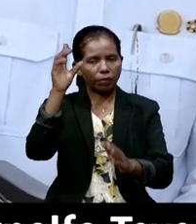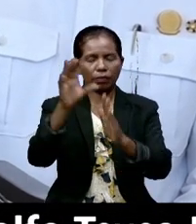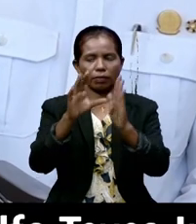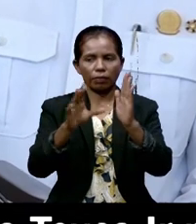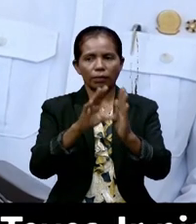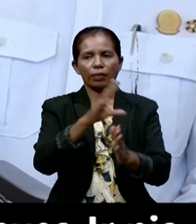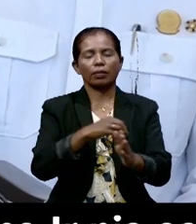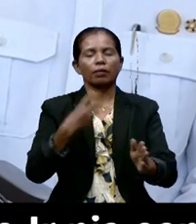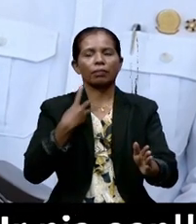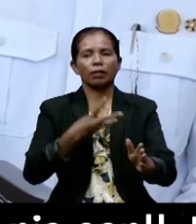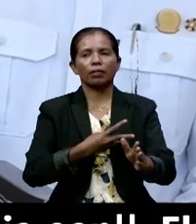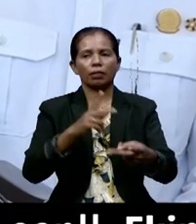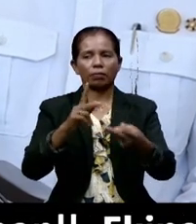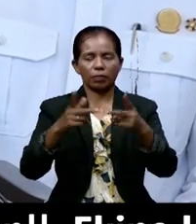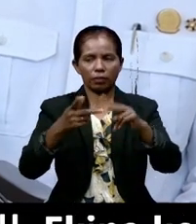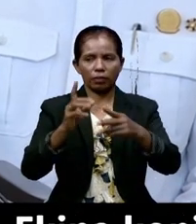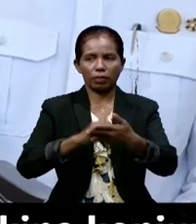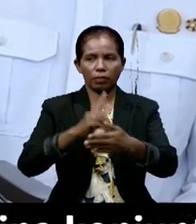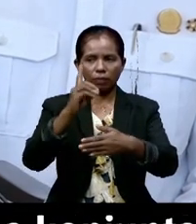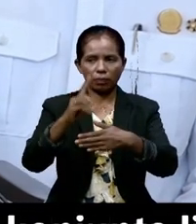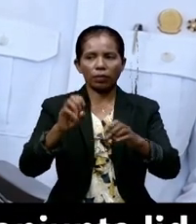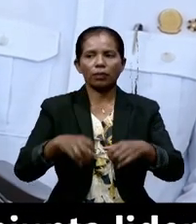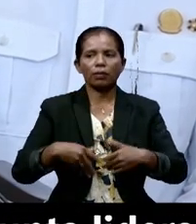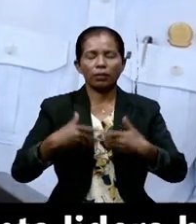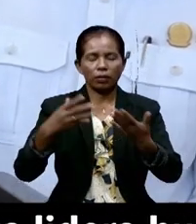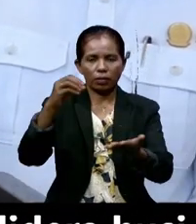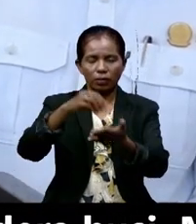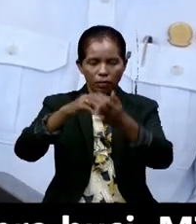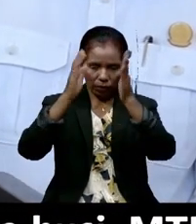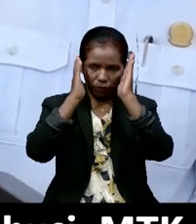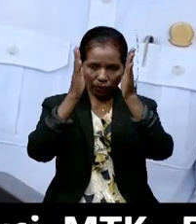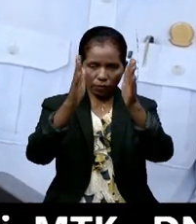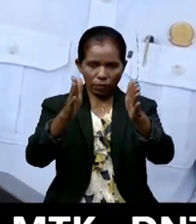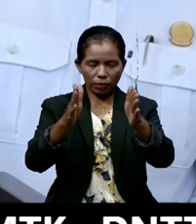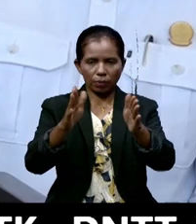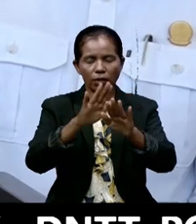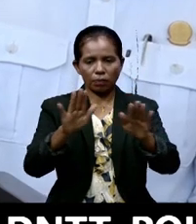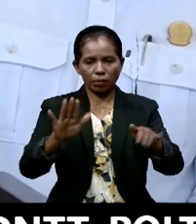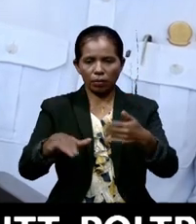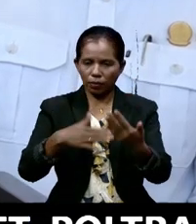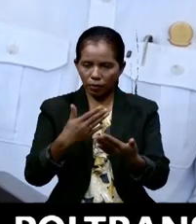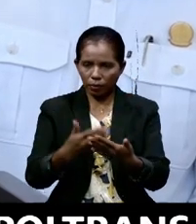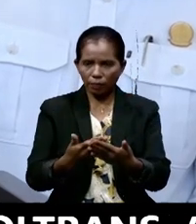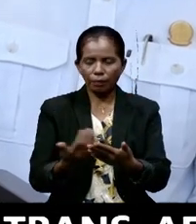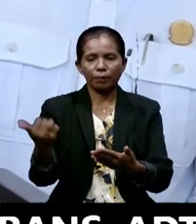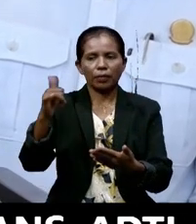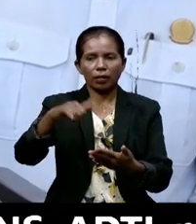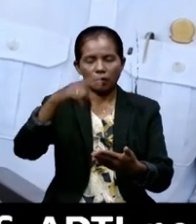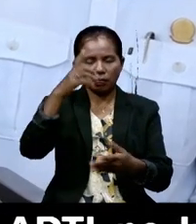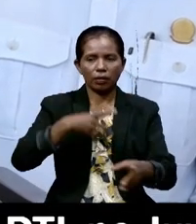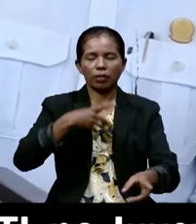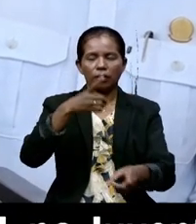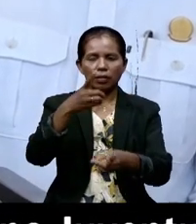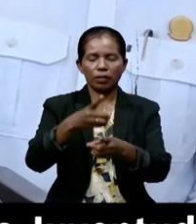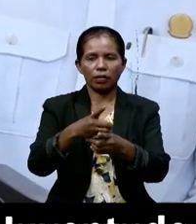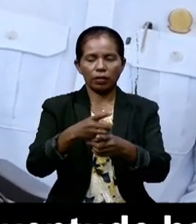namos ba itani parceiro desenvolvimento sia roto ko insa prat pele rawa atensau liu ba labari kser ni niang liu kona ba labari kser ni niang great ia